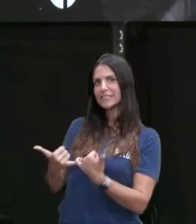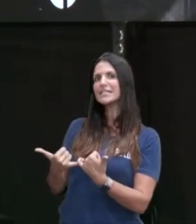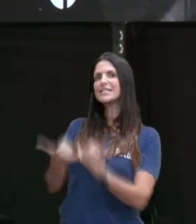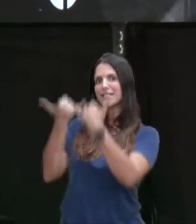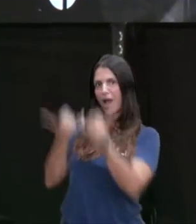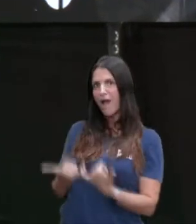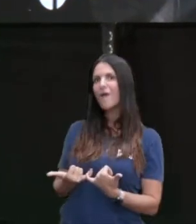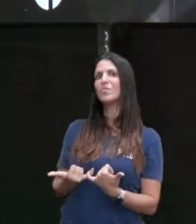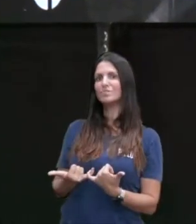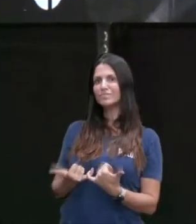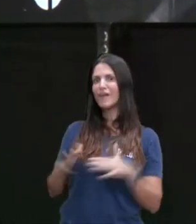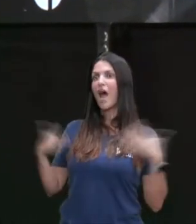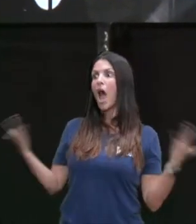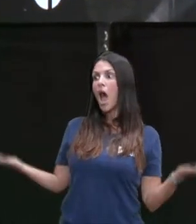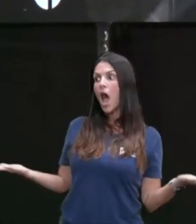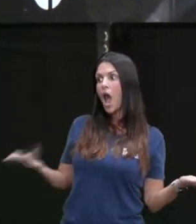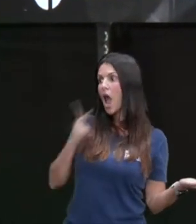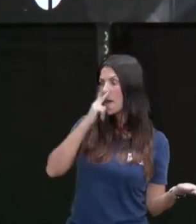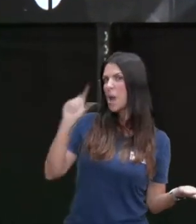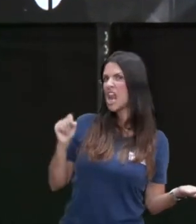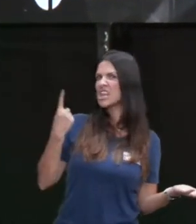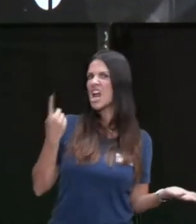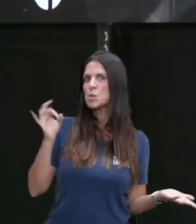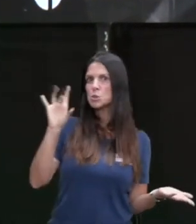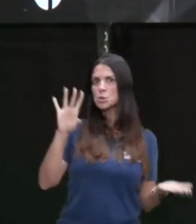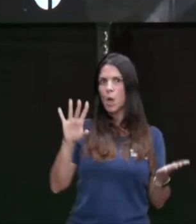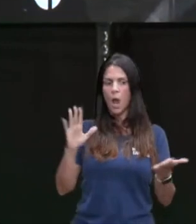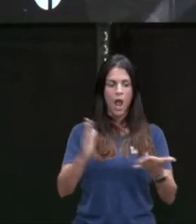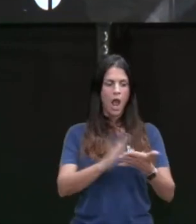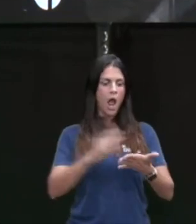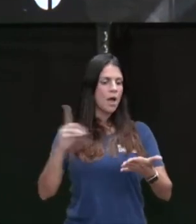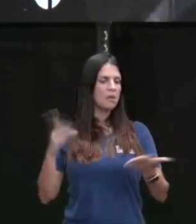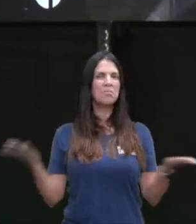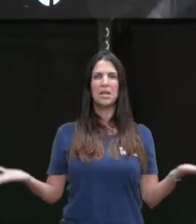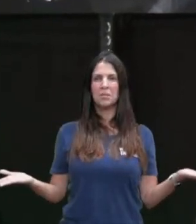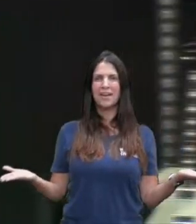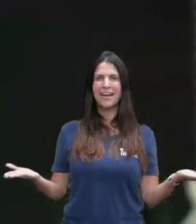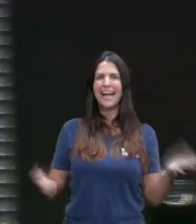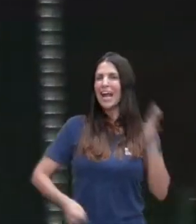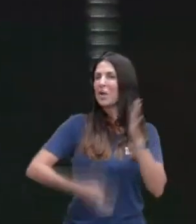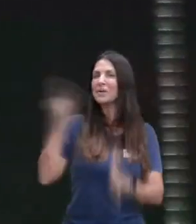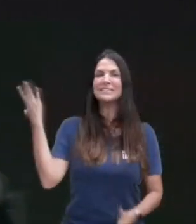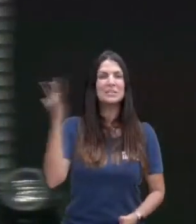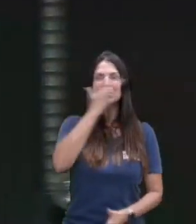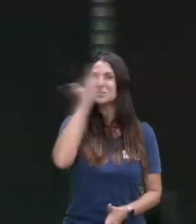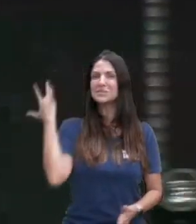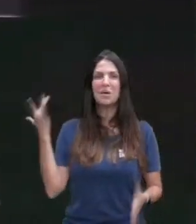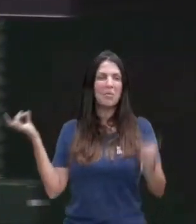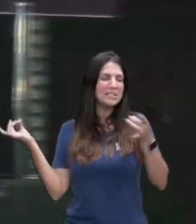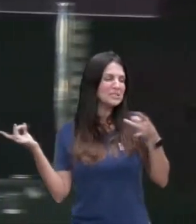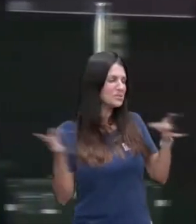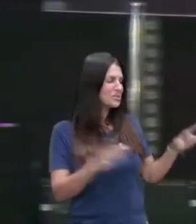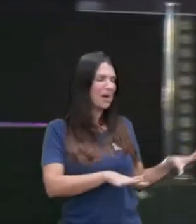e a só é doideira lá na Bíblia né aqui né não quantas pessoas que joga uma vida inteira fora por causa de um